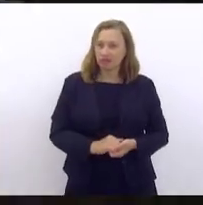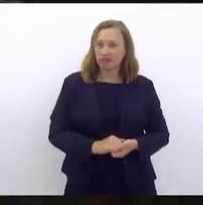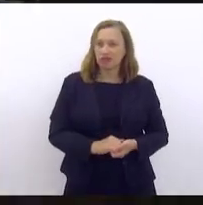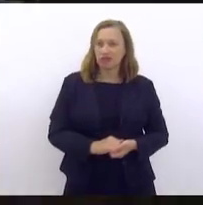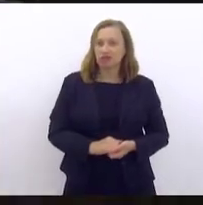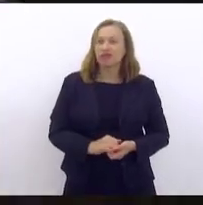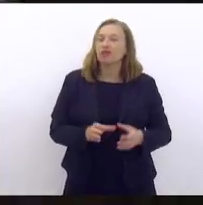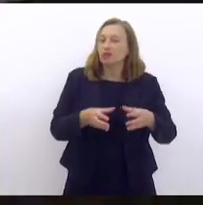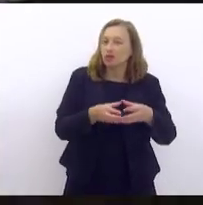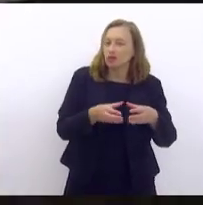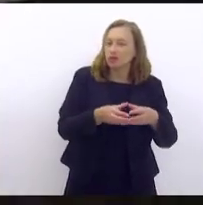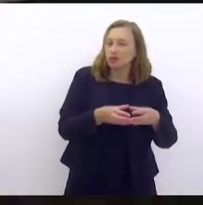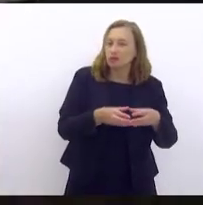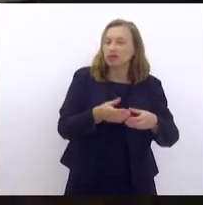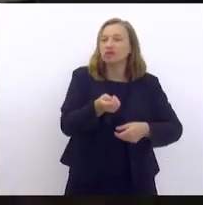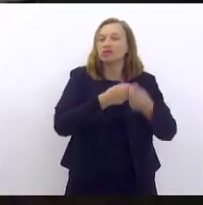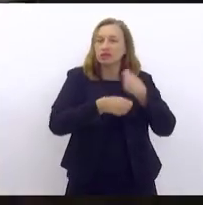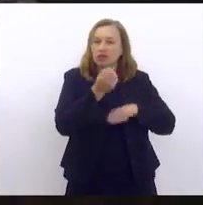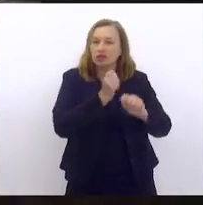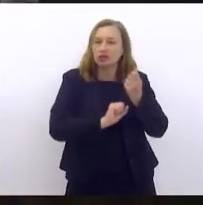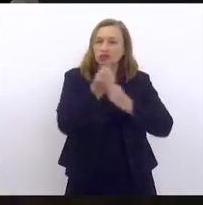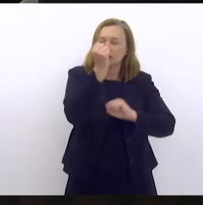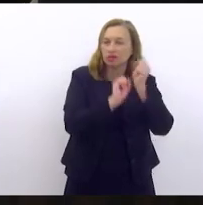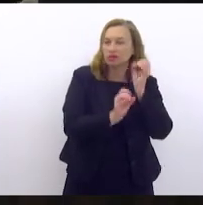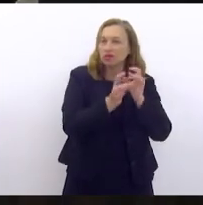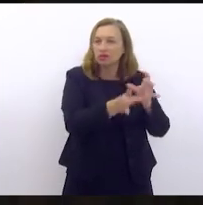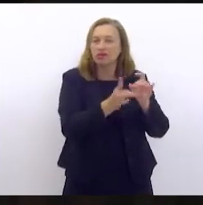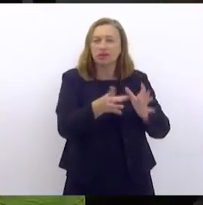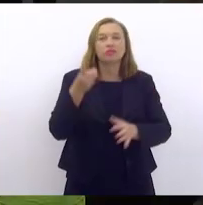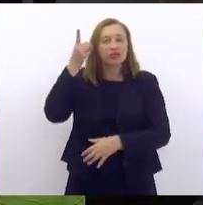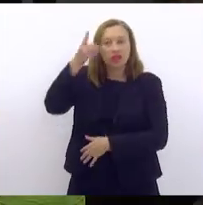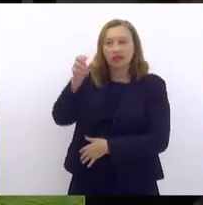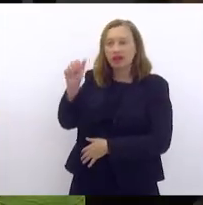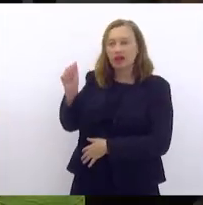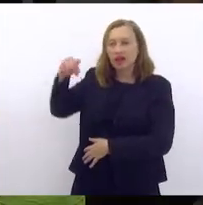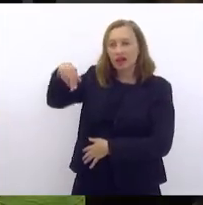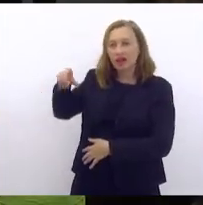Pela Comissão de Economia, Indústria e Comércio, deputado Anderson Moraes.